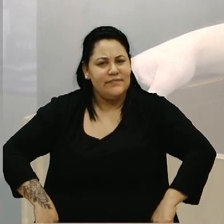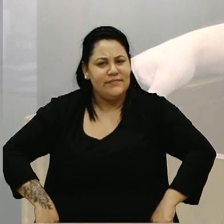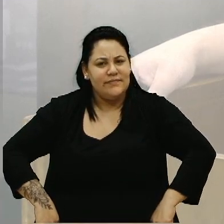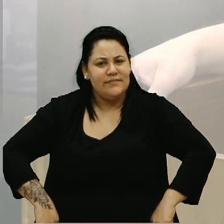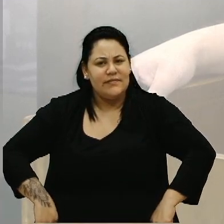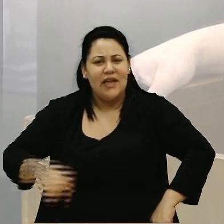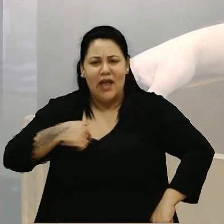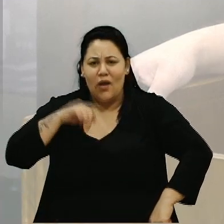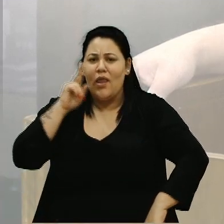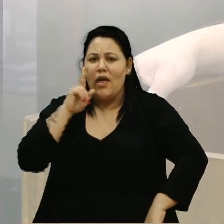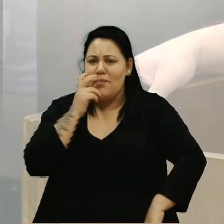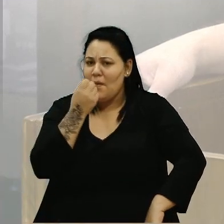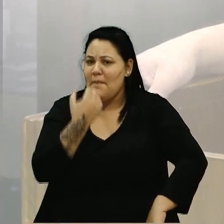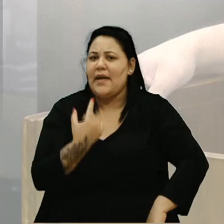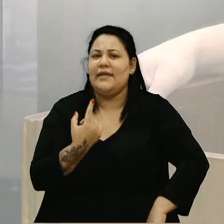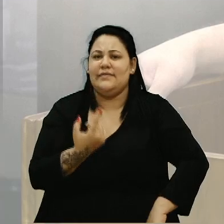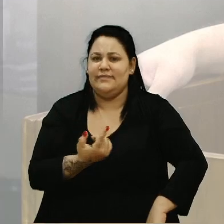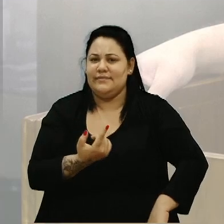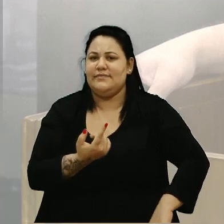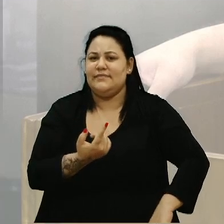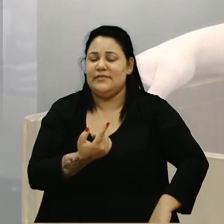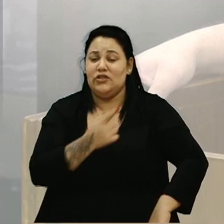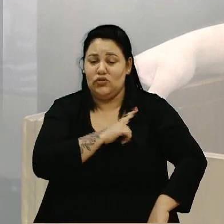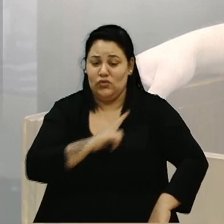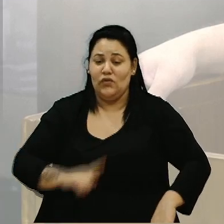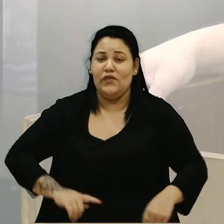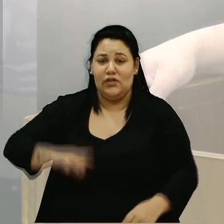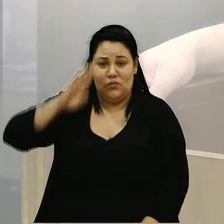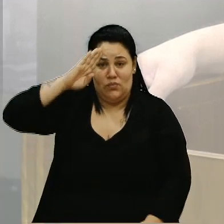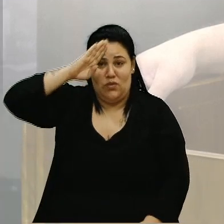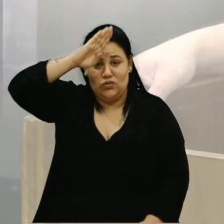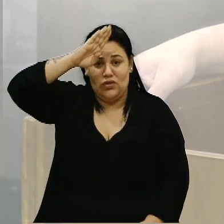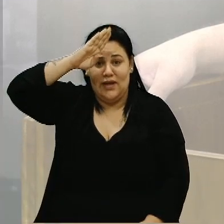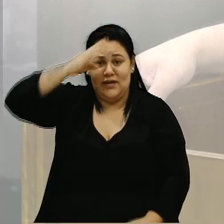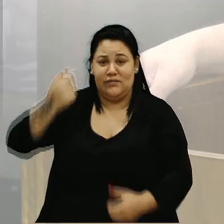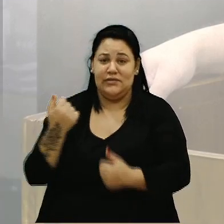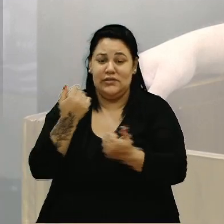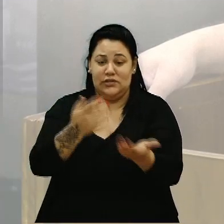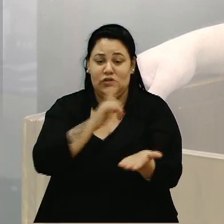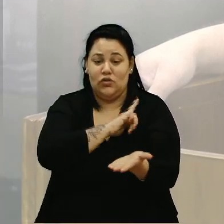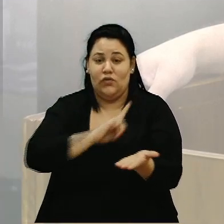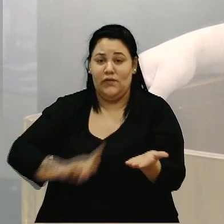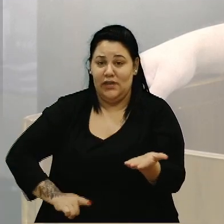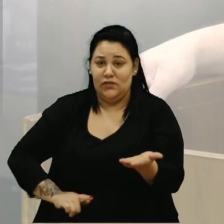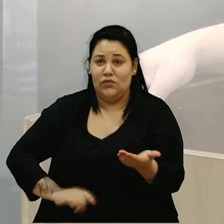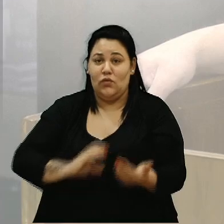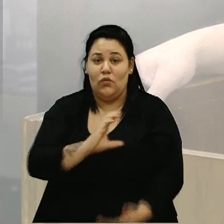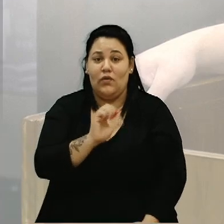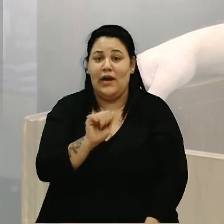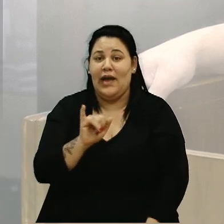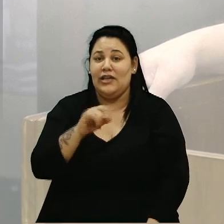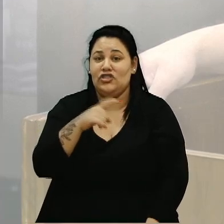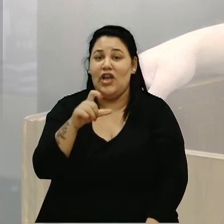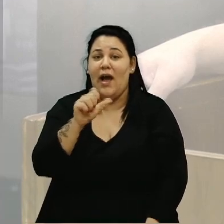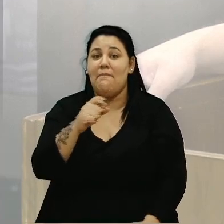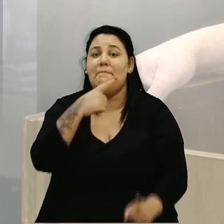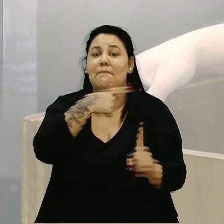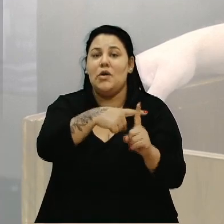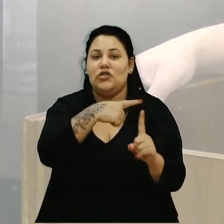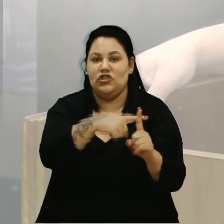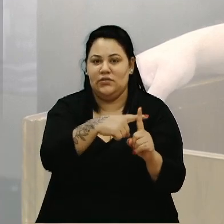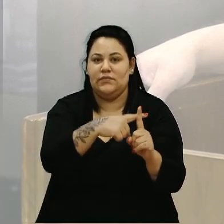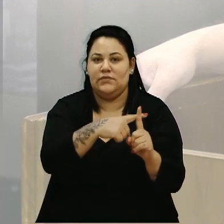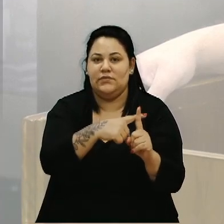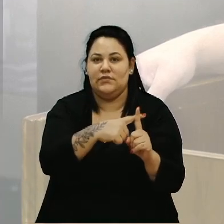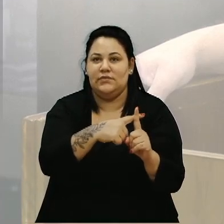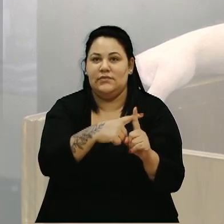Eu lembro muito bem, e isso que o governo Bolsonaro entregou o governo com caixa positivo. E mesmo assim era